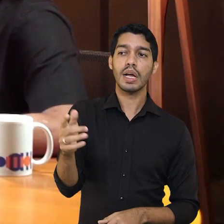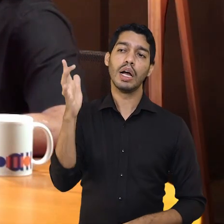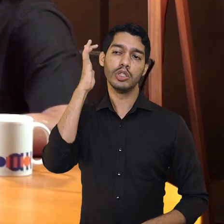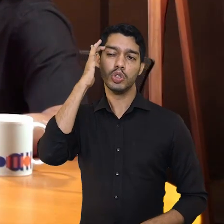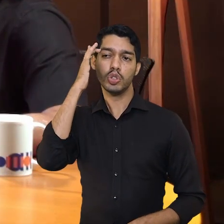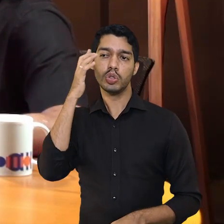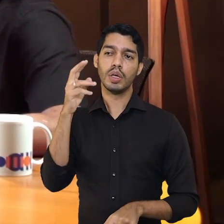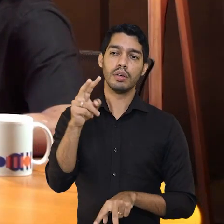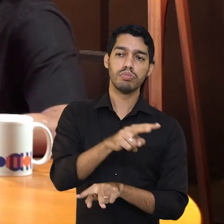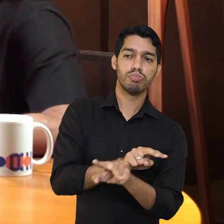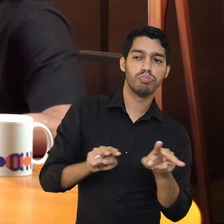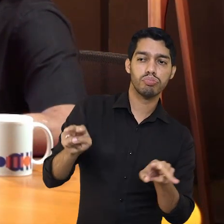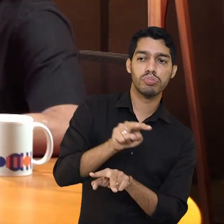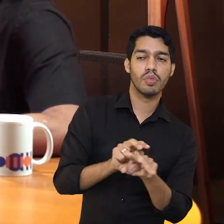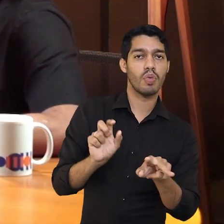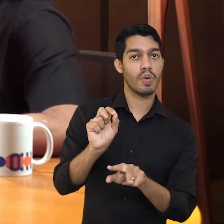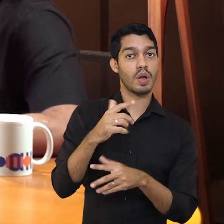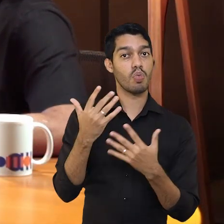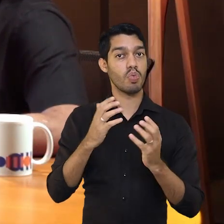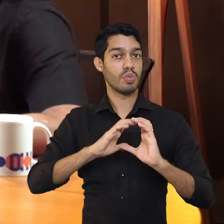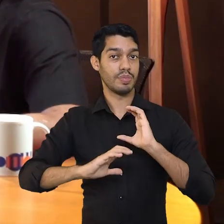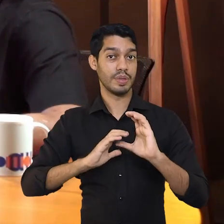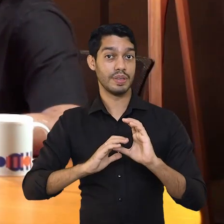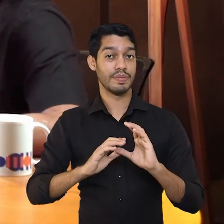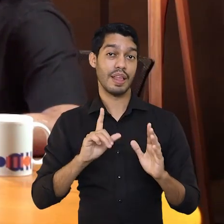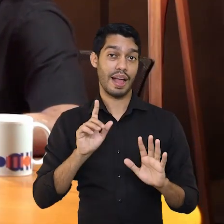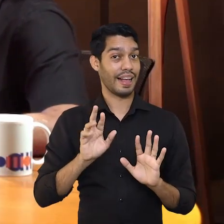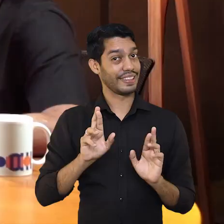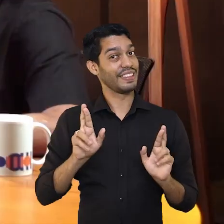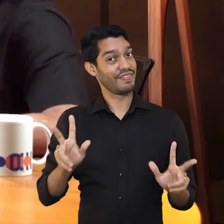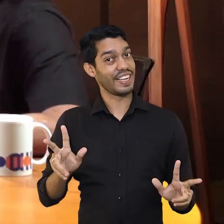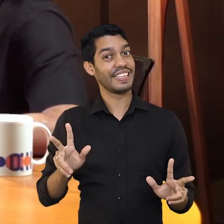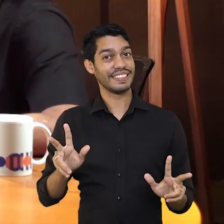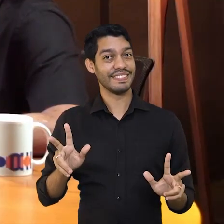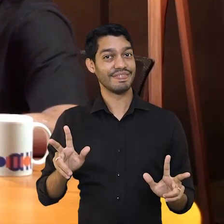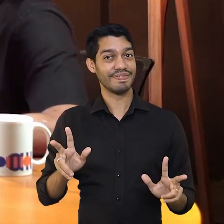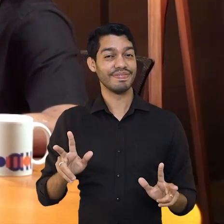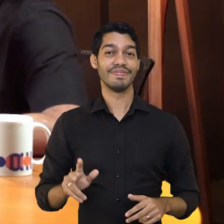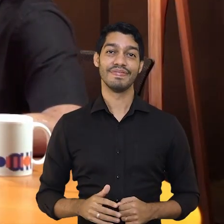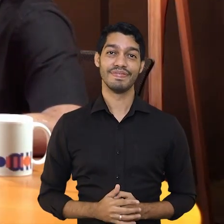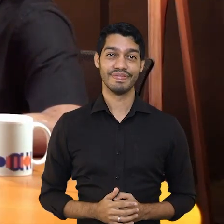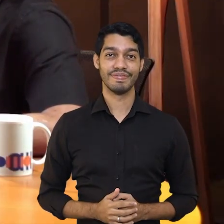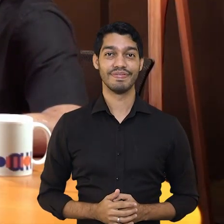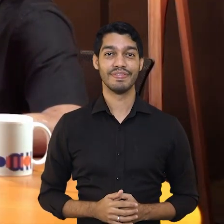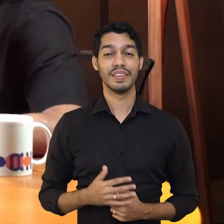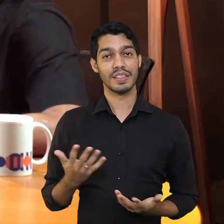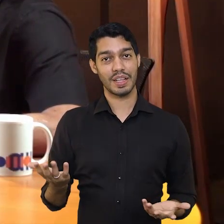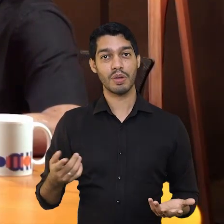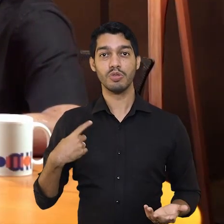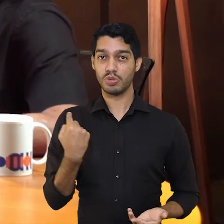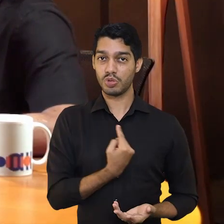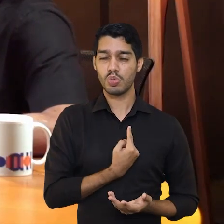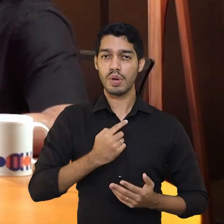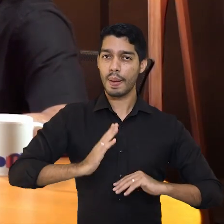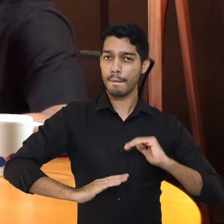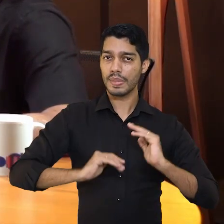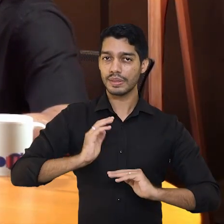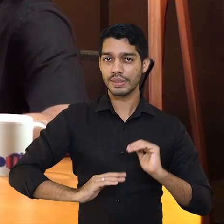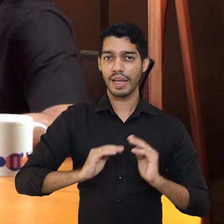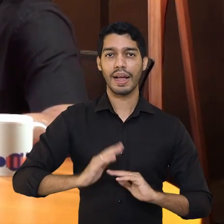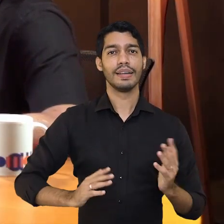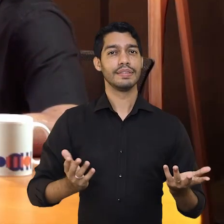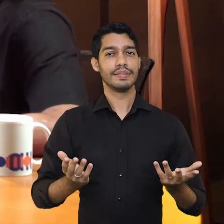Agora, ensinar a pensar, ensinar a se aprofundar, ensinar a questionar aquilo que está sendo